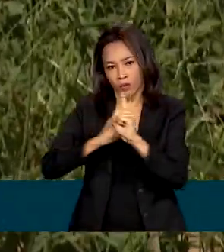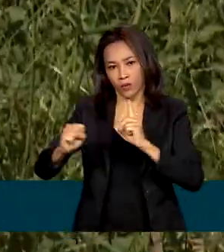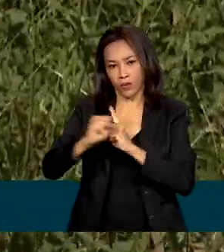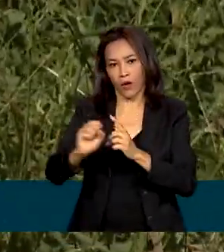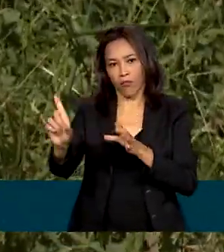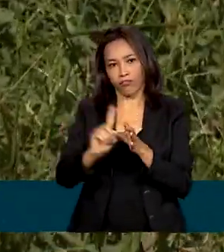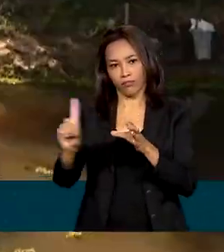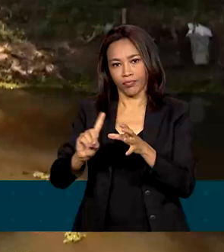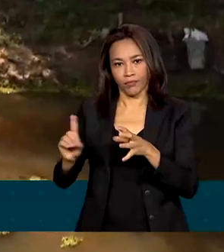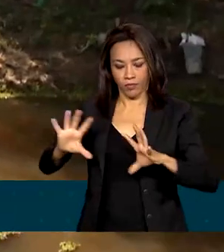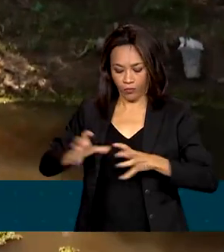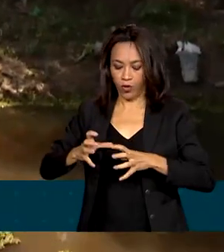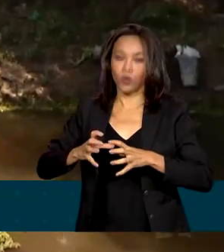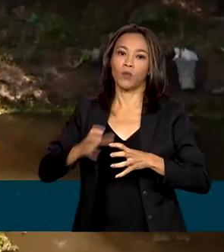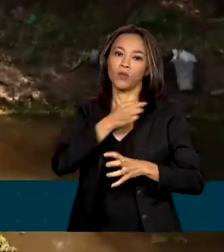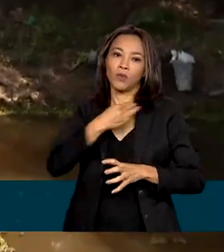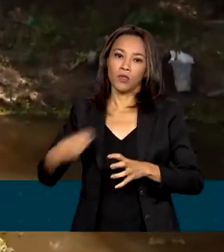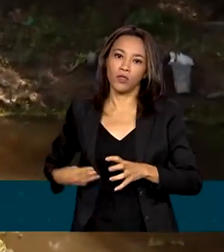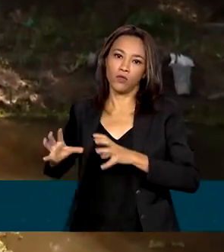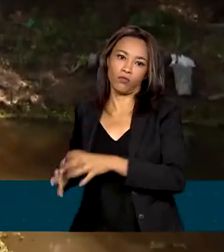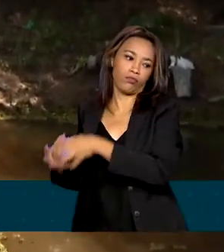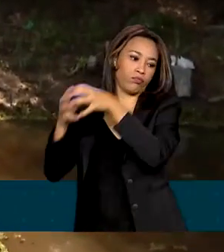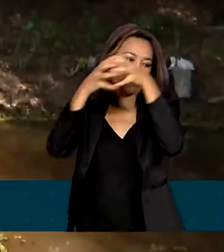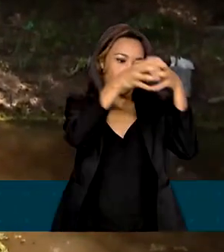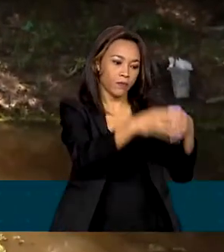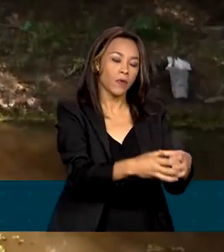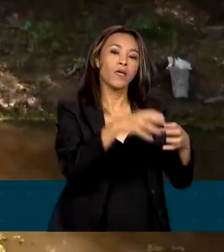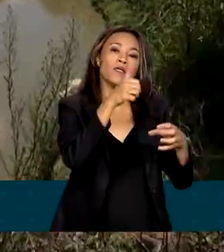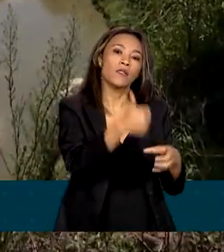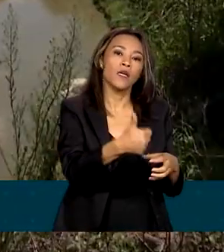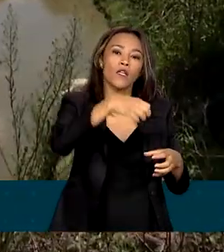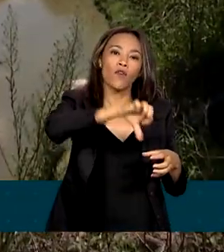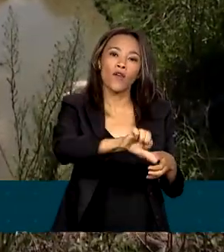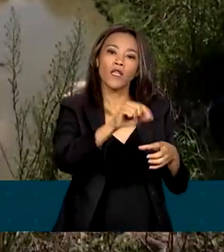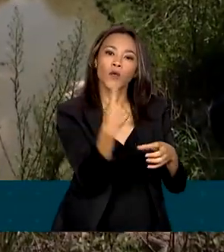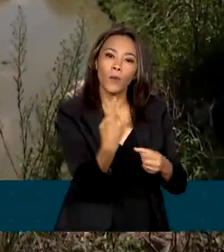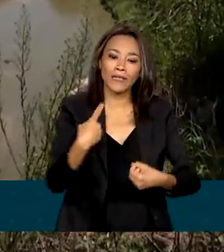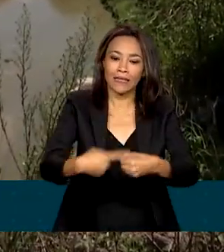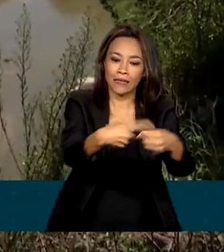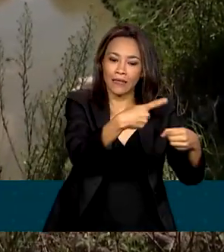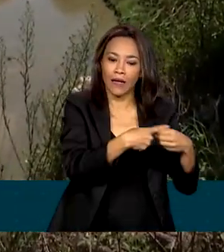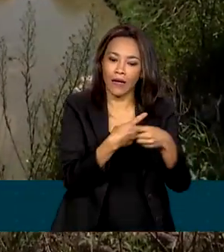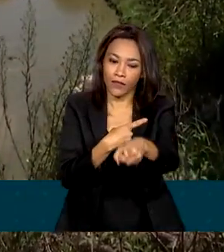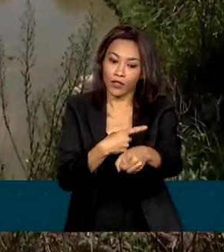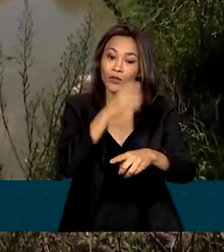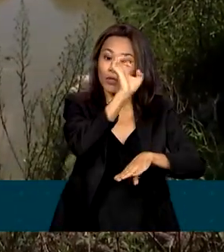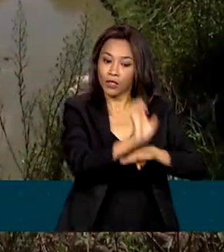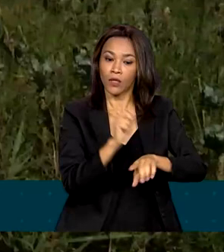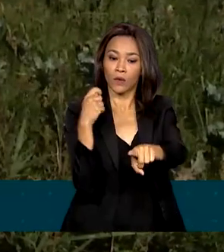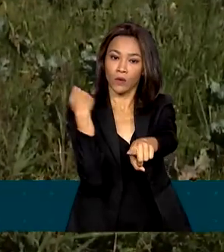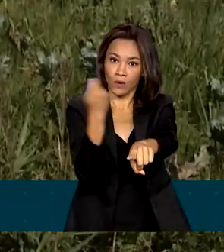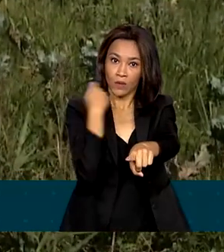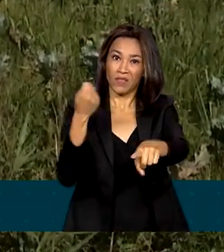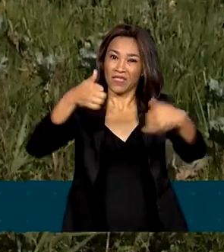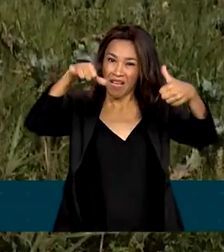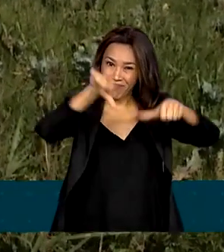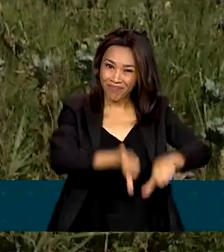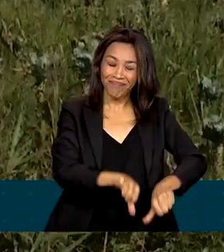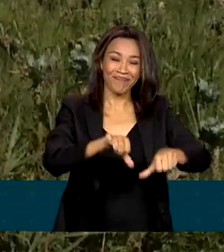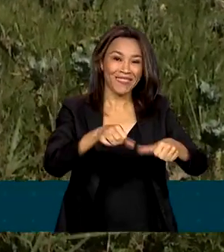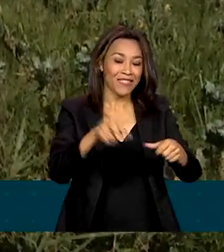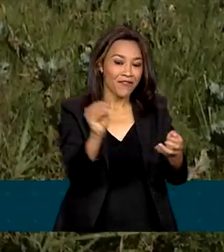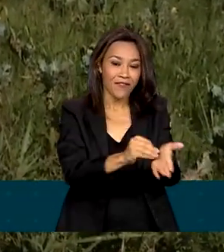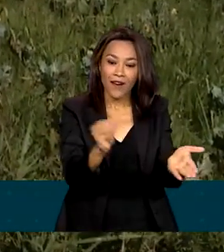Paulo Pimenta. No momento, 191 cidades gaúchas estão com reconhecimento federal de situação de